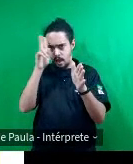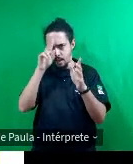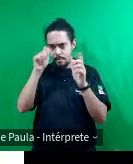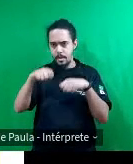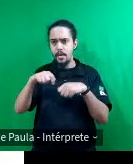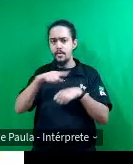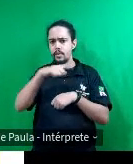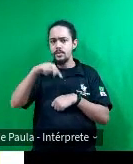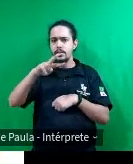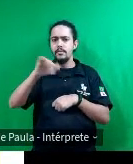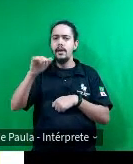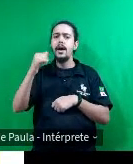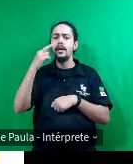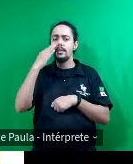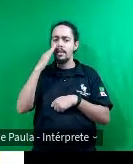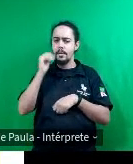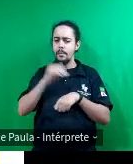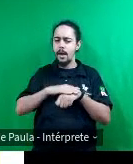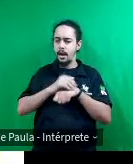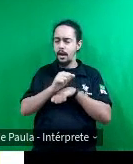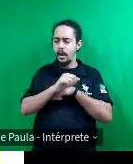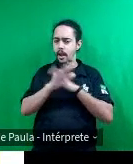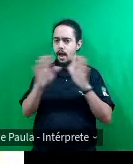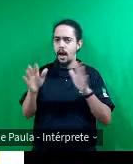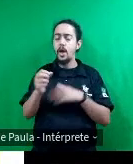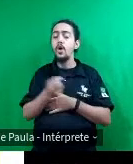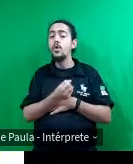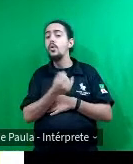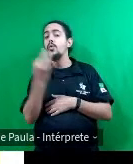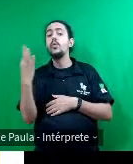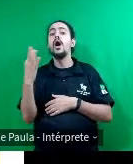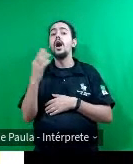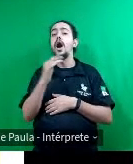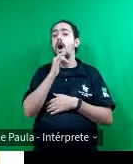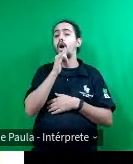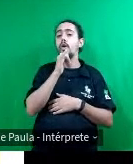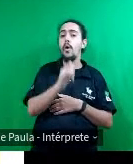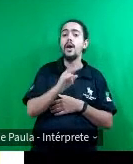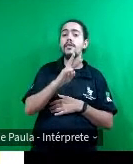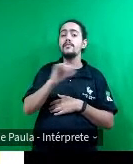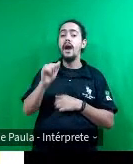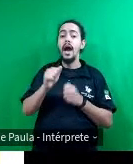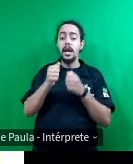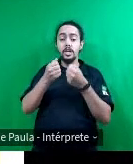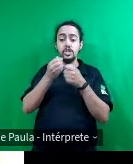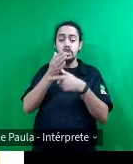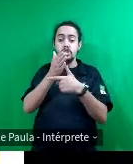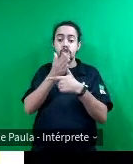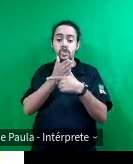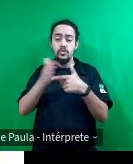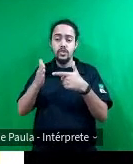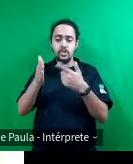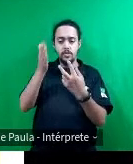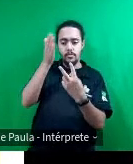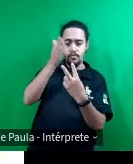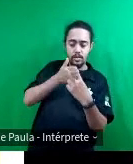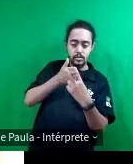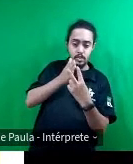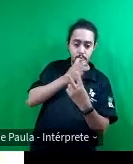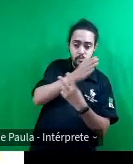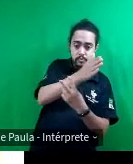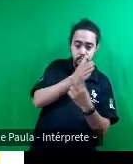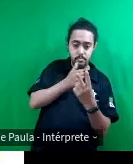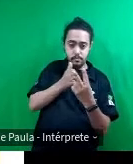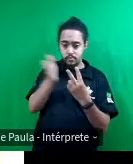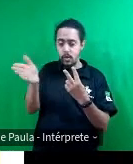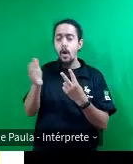tá? Como que a corrente que entra no nó, ela é dividida entre dois resistores conectados em paralelo.